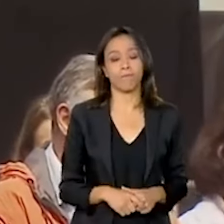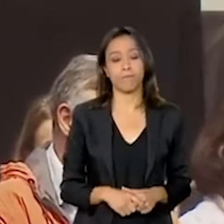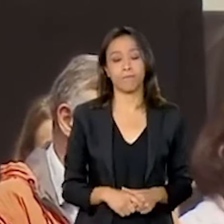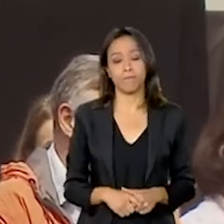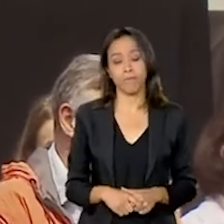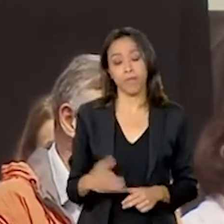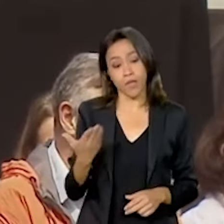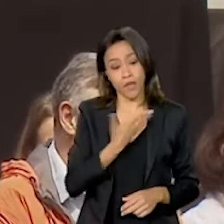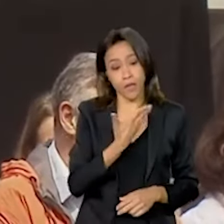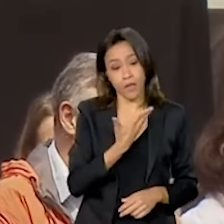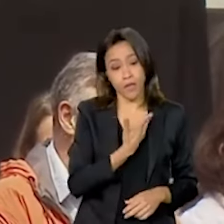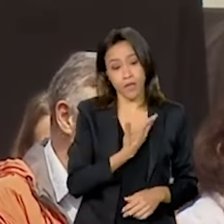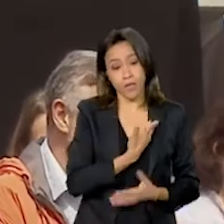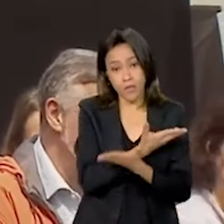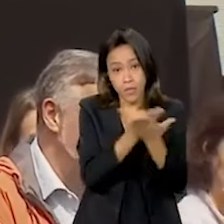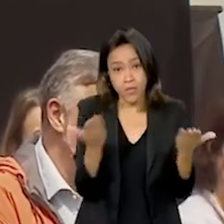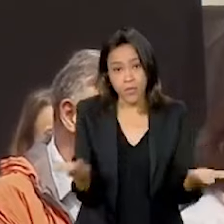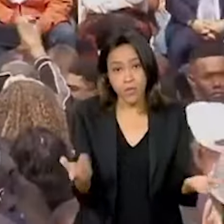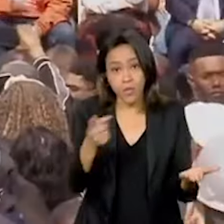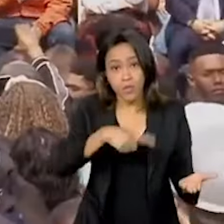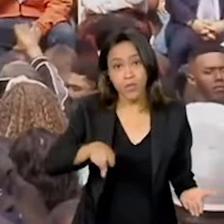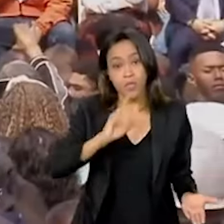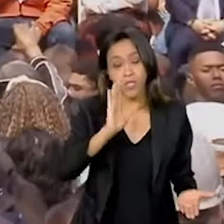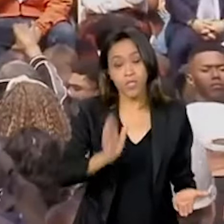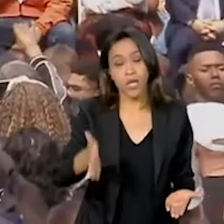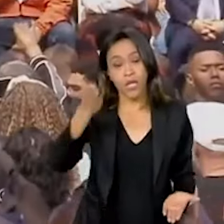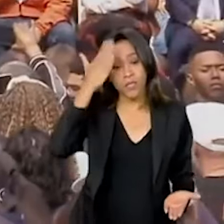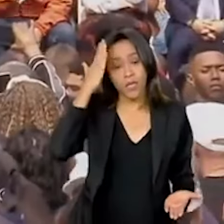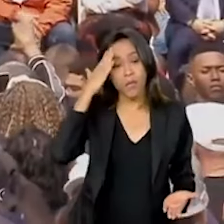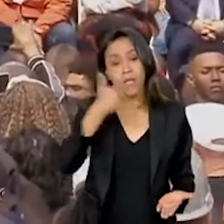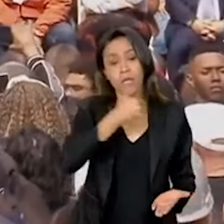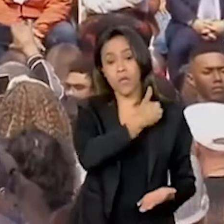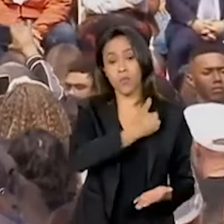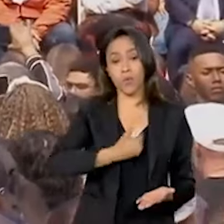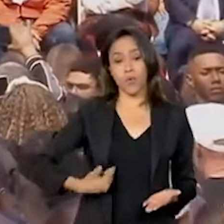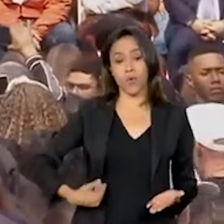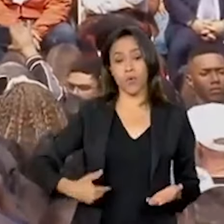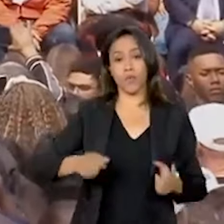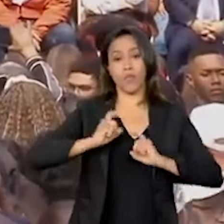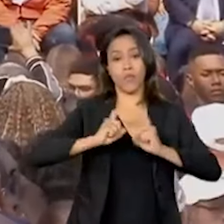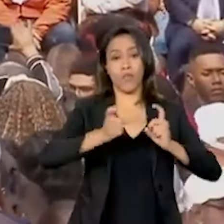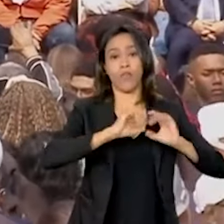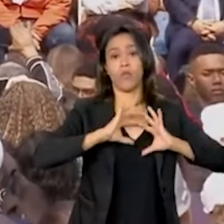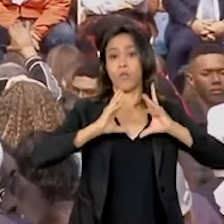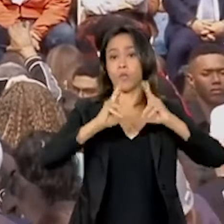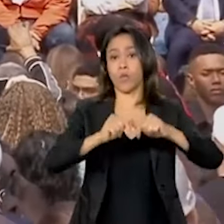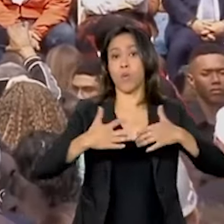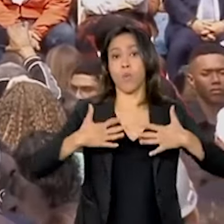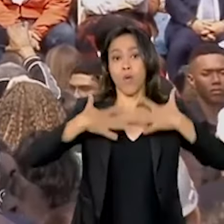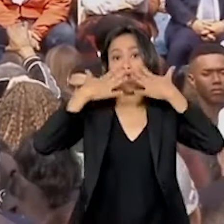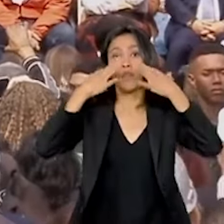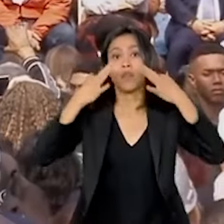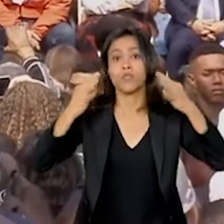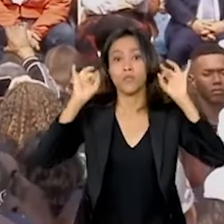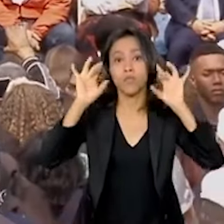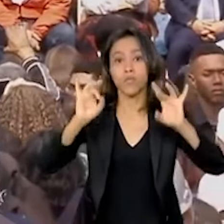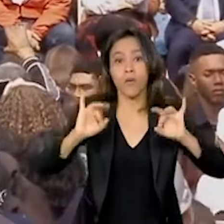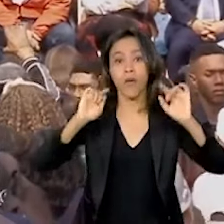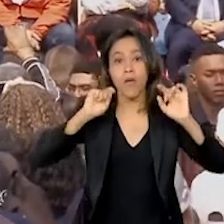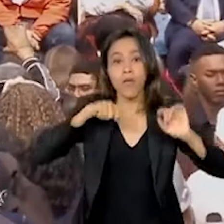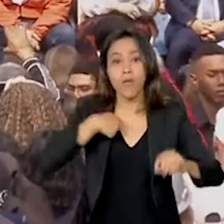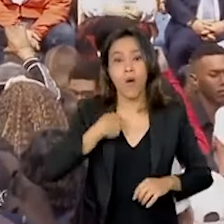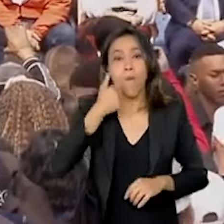e companheiras, todo mundo sabe. Eu governo para todos, mas o meu olhar é um olhar de mãe.